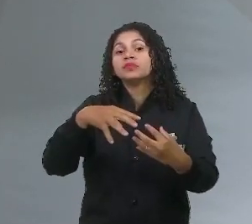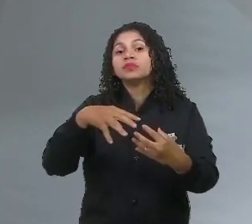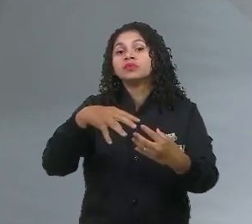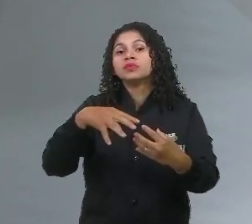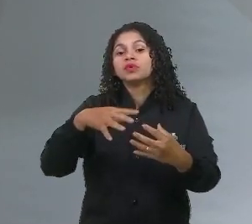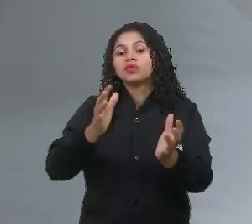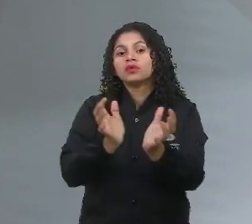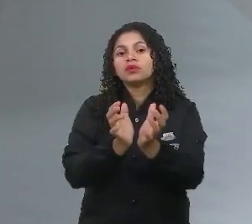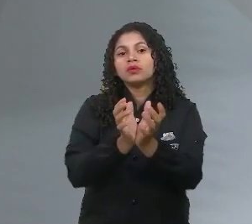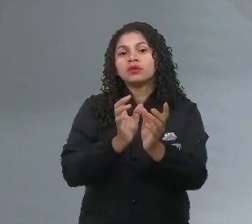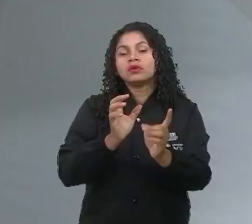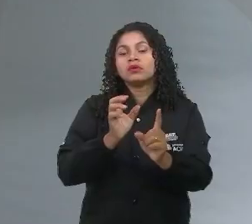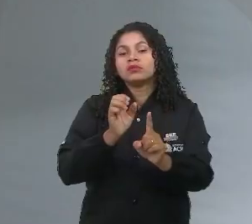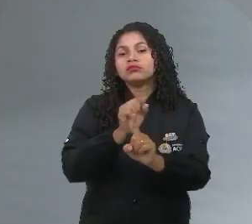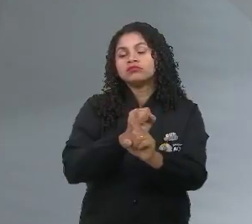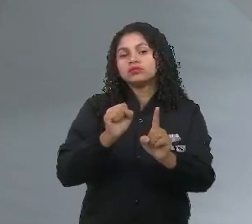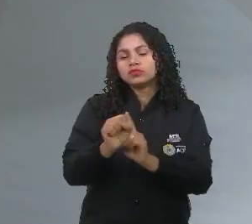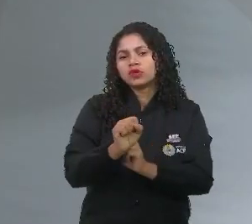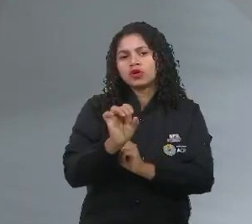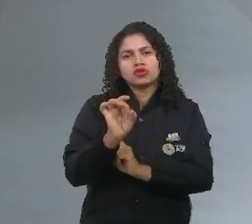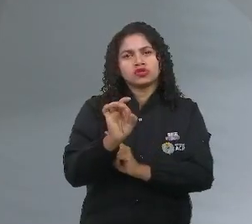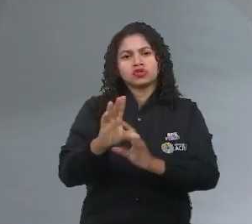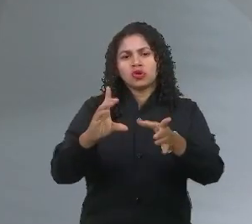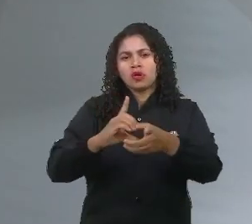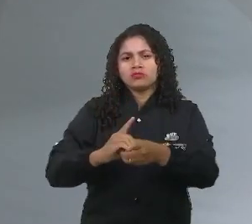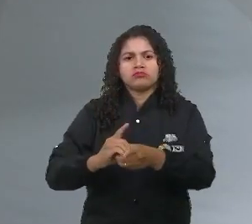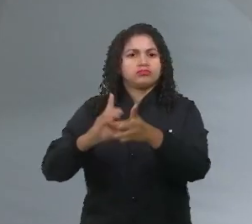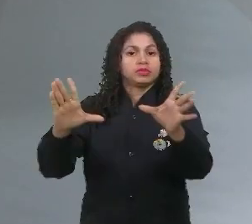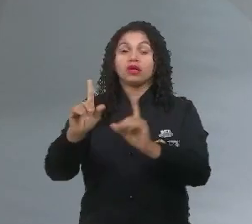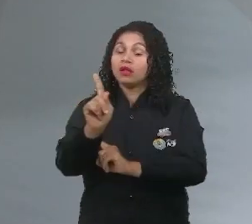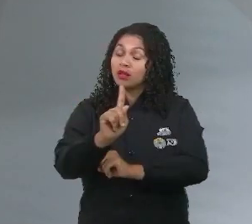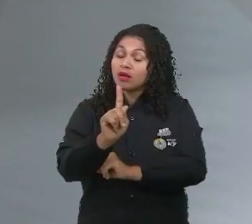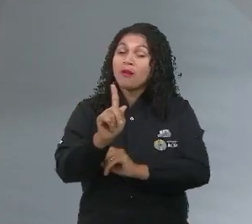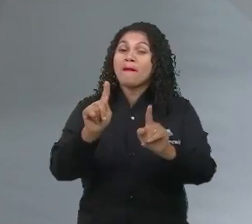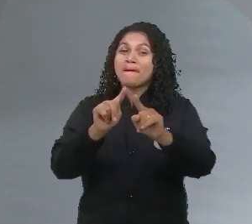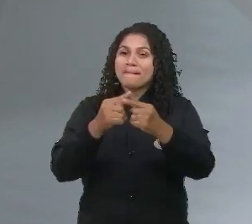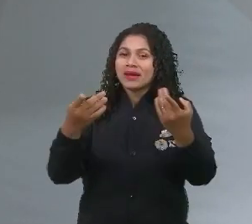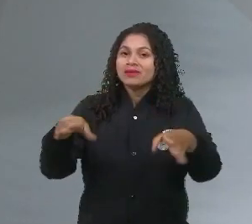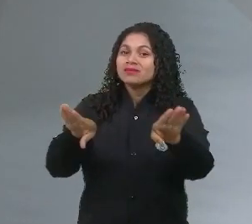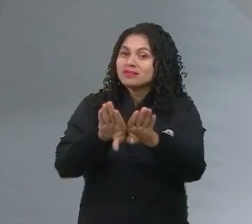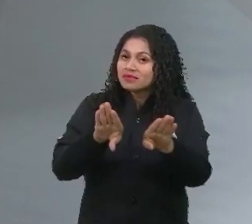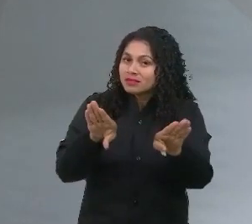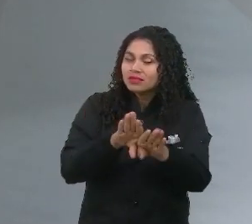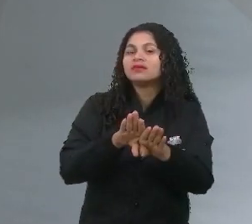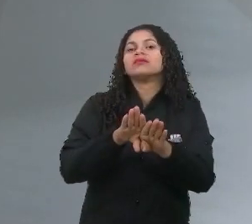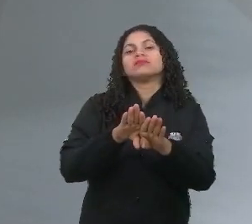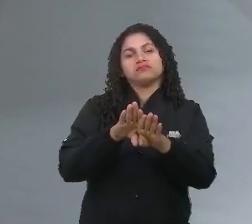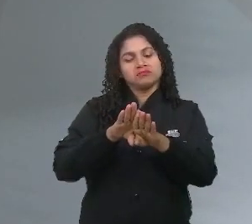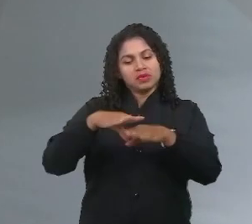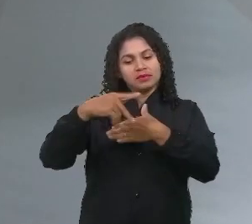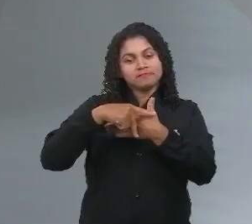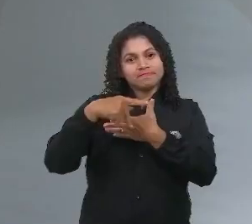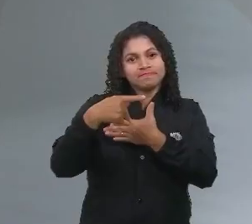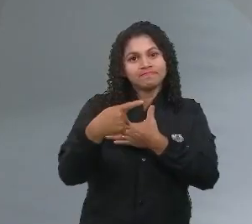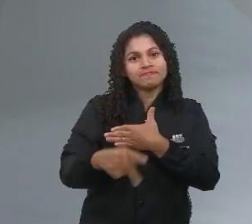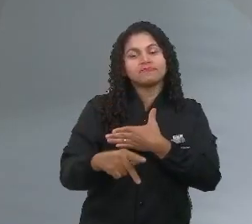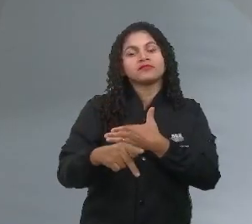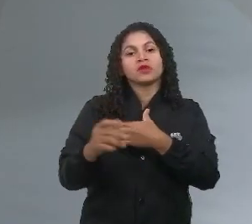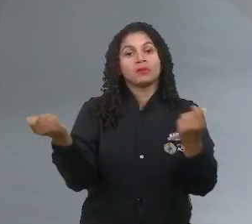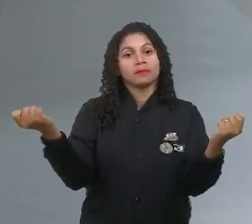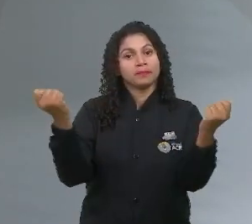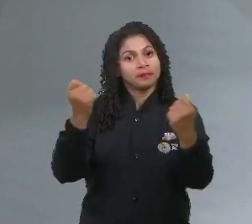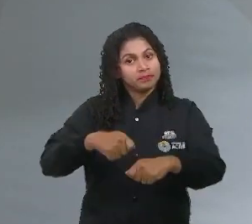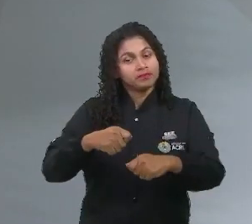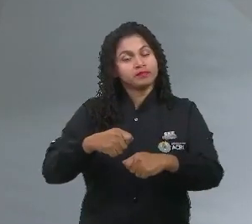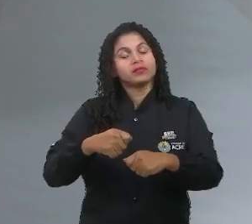forma democrática, mas se é uma forma democrática de participação, consequentemente, é uma das possibilidades